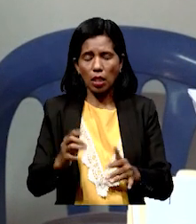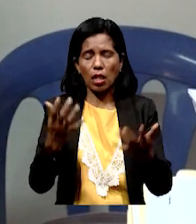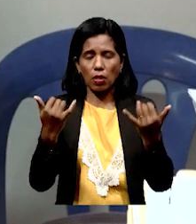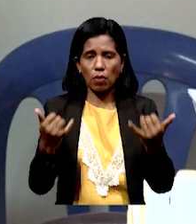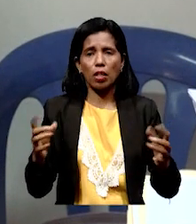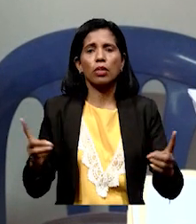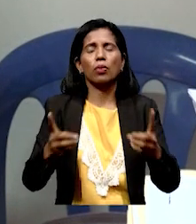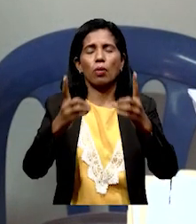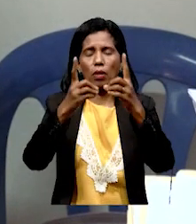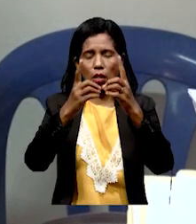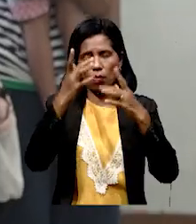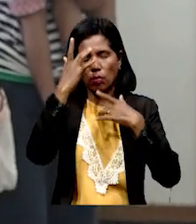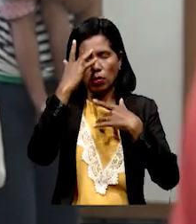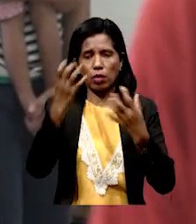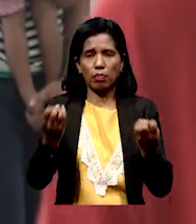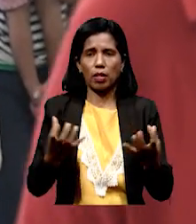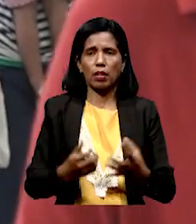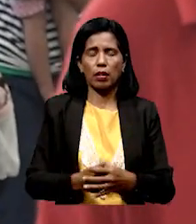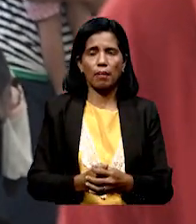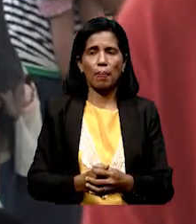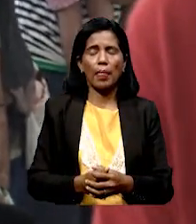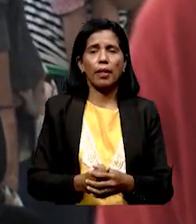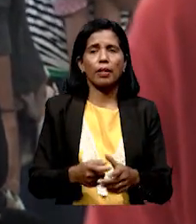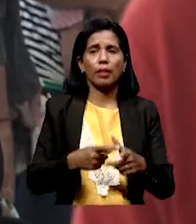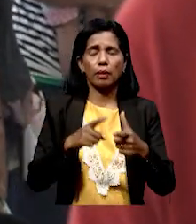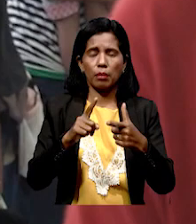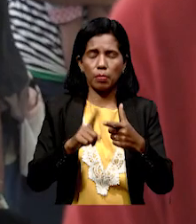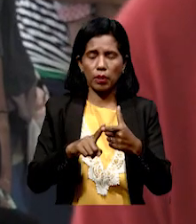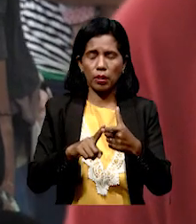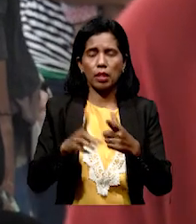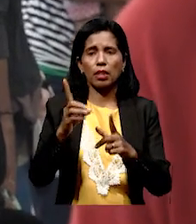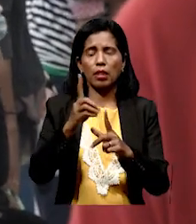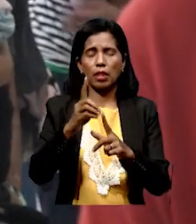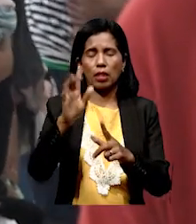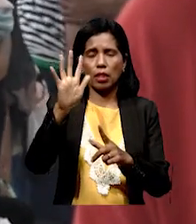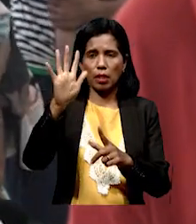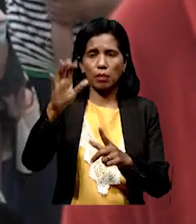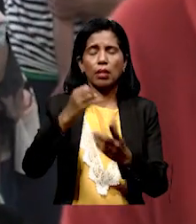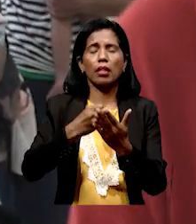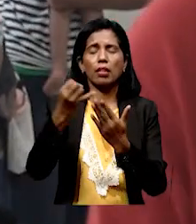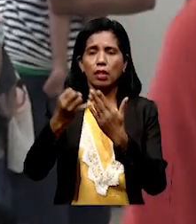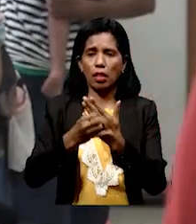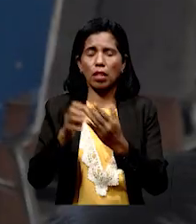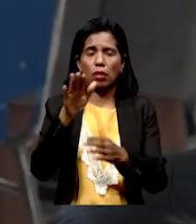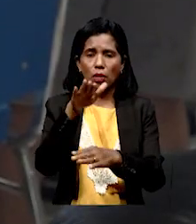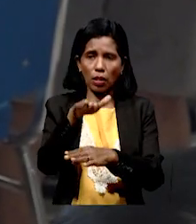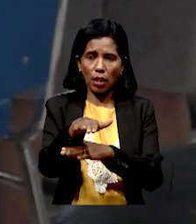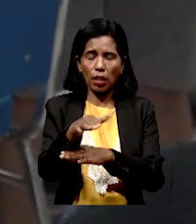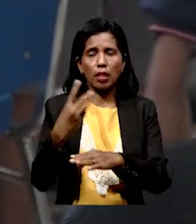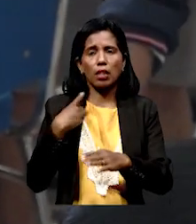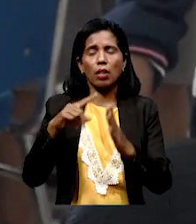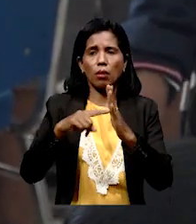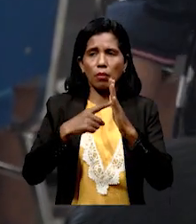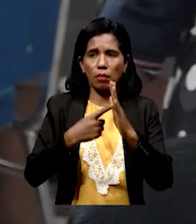sané. Segundo iha dia 5 de janeiro, lokrai keras, ita hahu keras ona